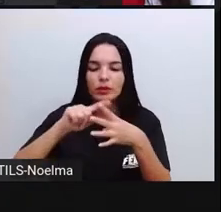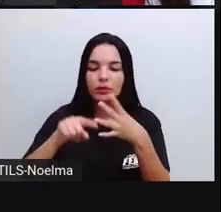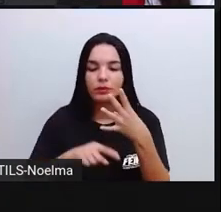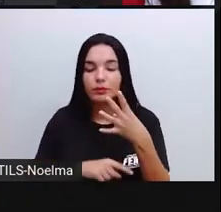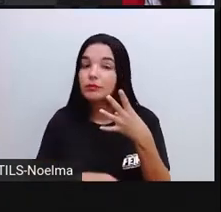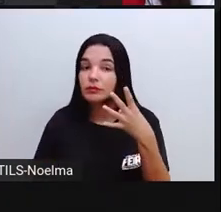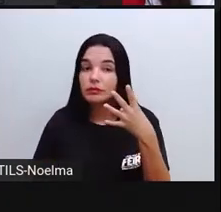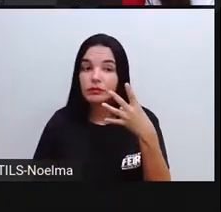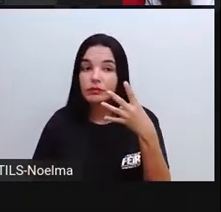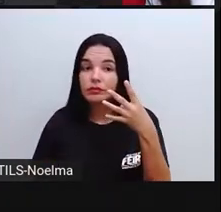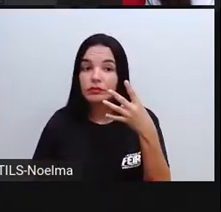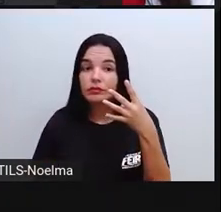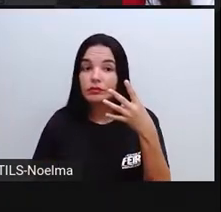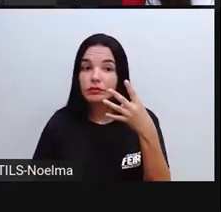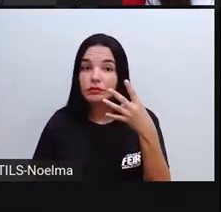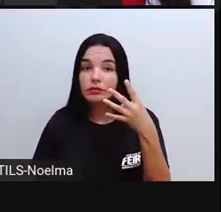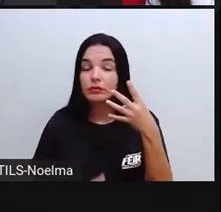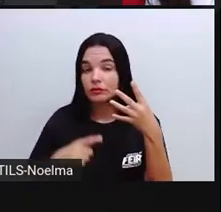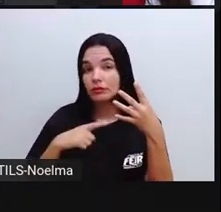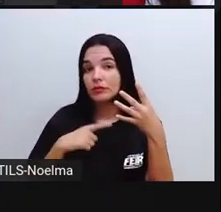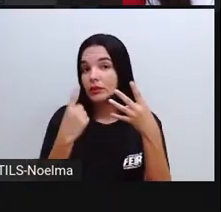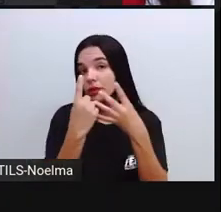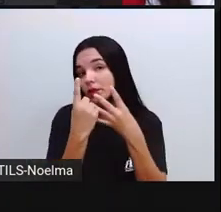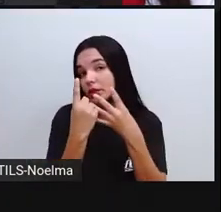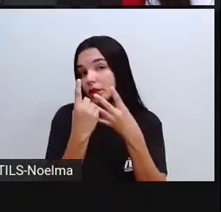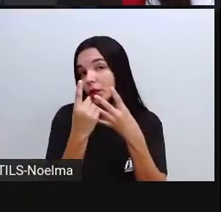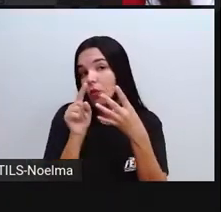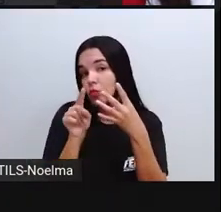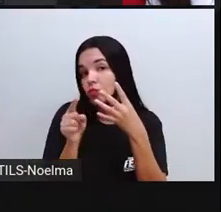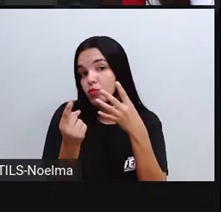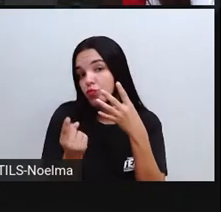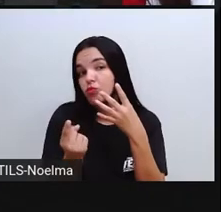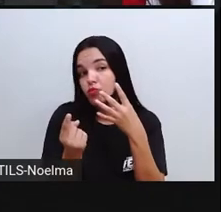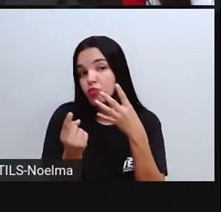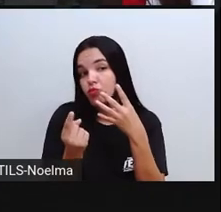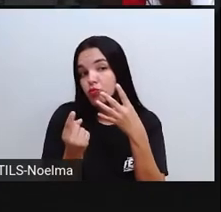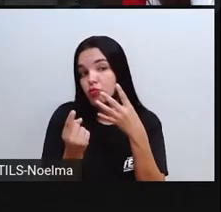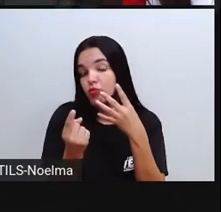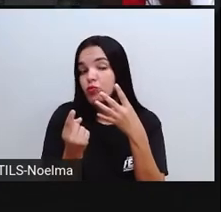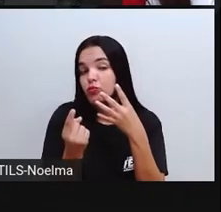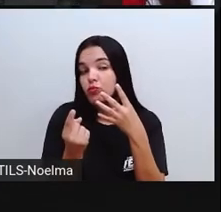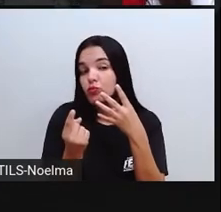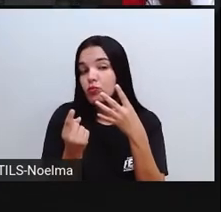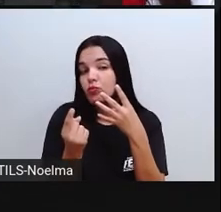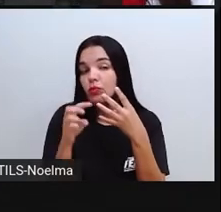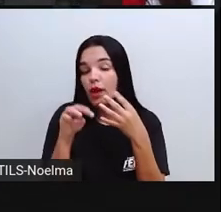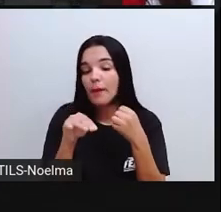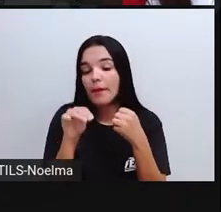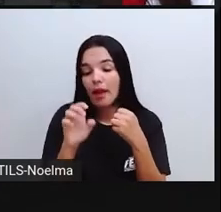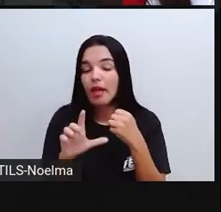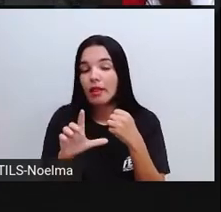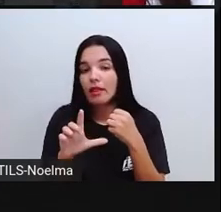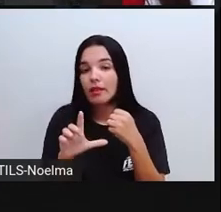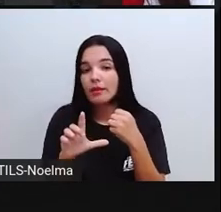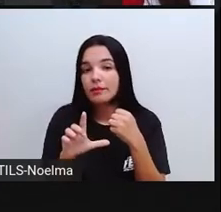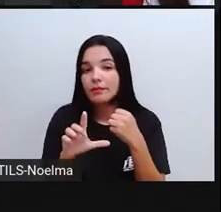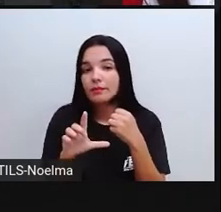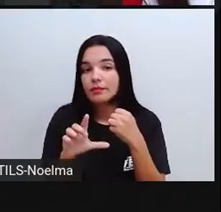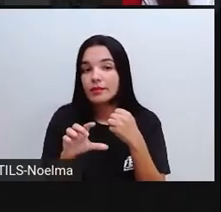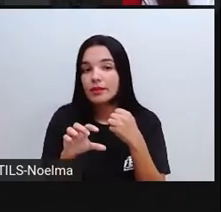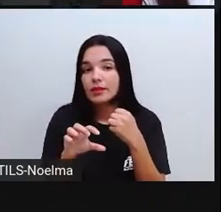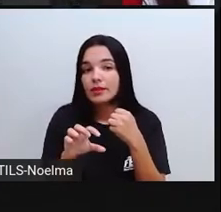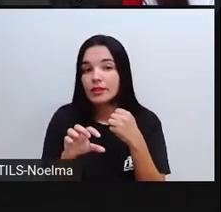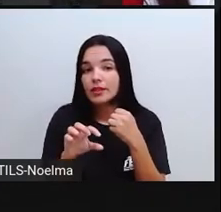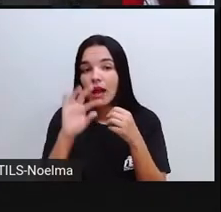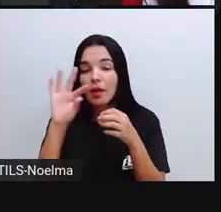Ele é quatro vezes nós teremos 1000ml certo